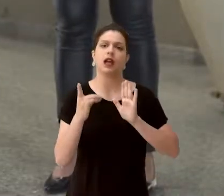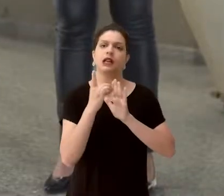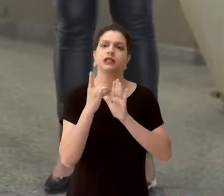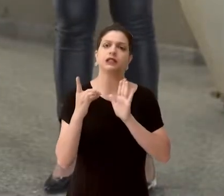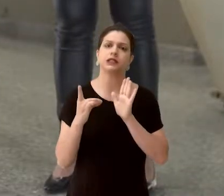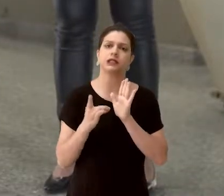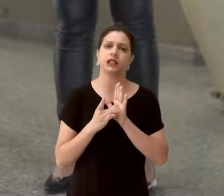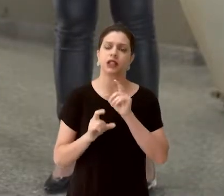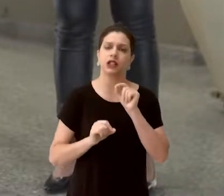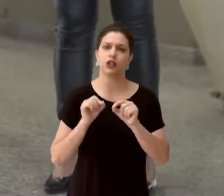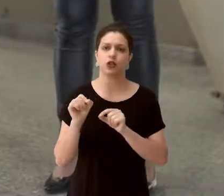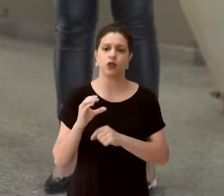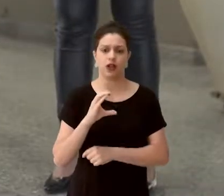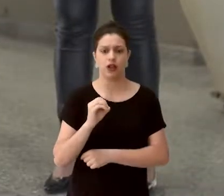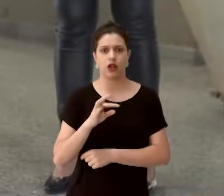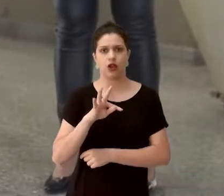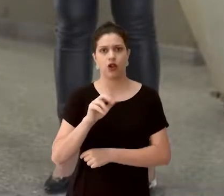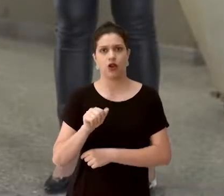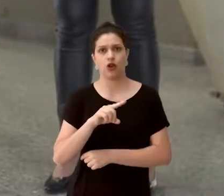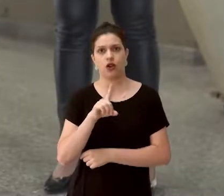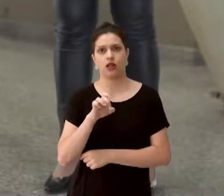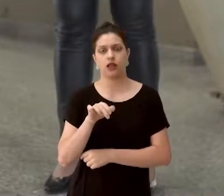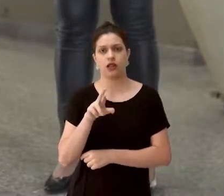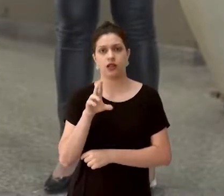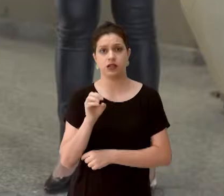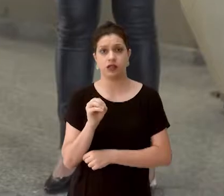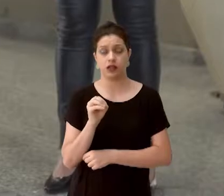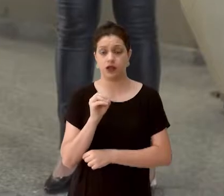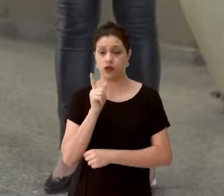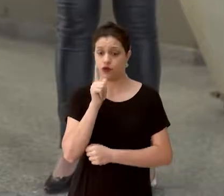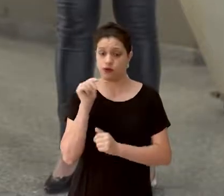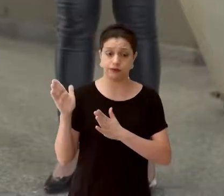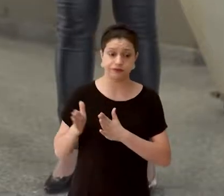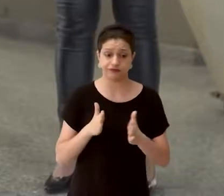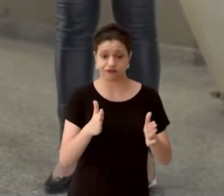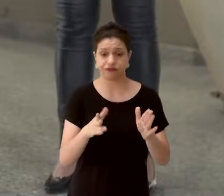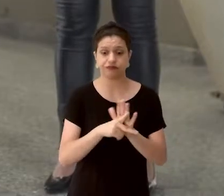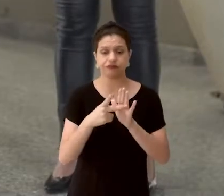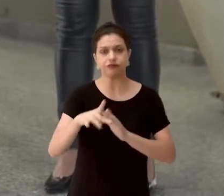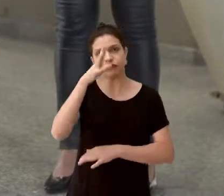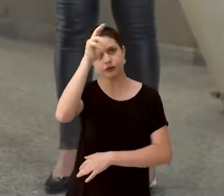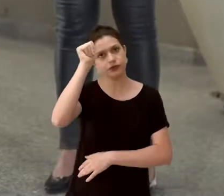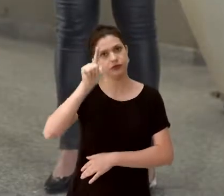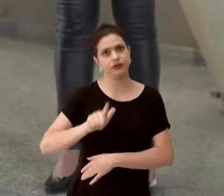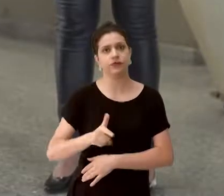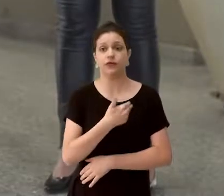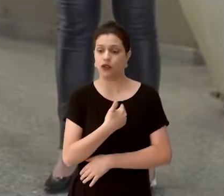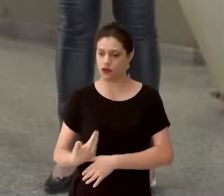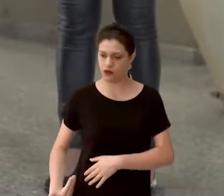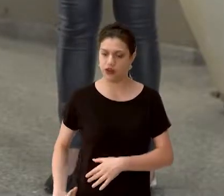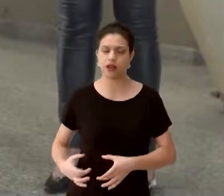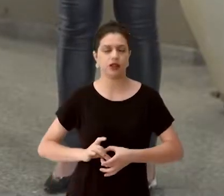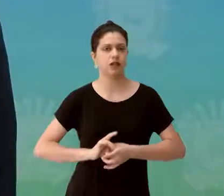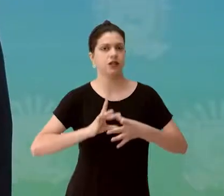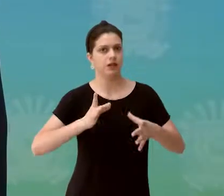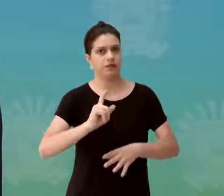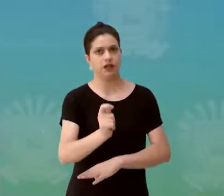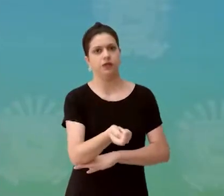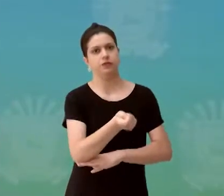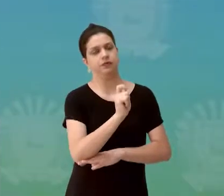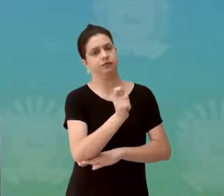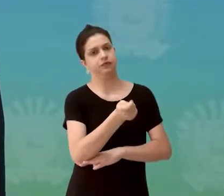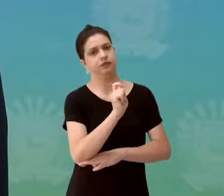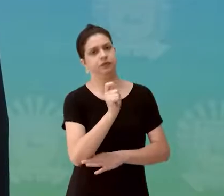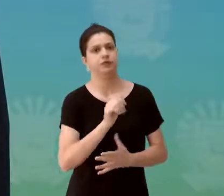que estabeleceu cota zero nos rios de Mato Grosso do Sul. O governo cedeu e liberou a pesca. O governo do